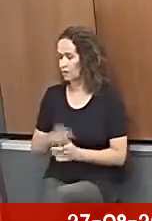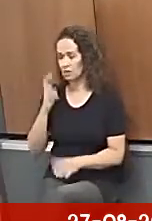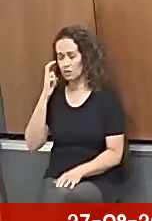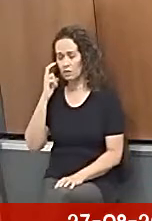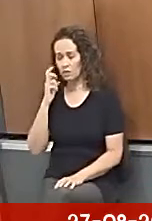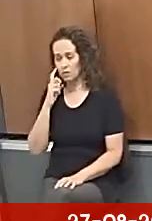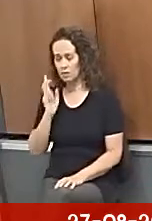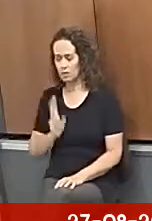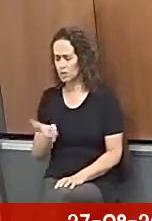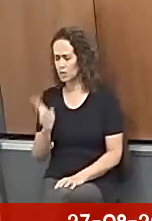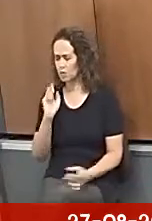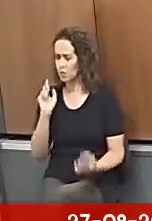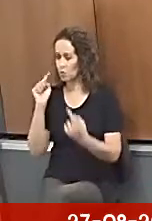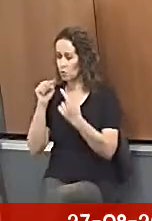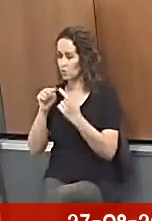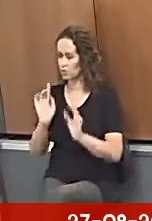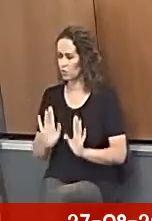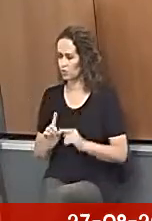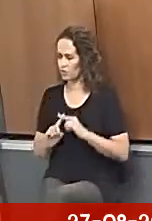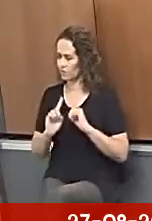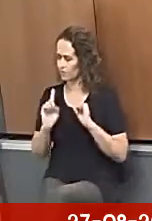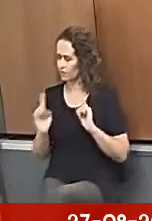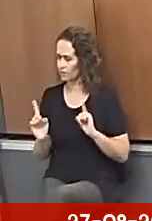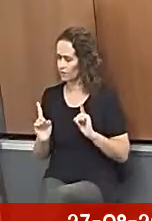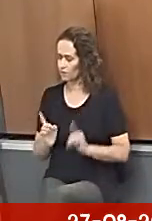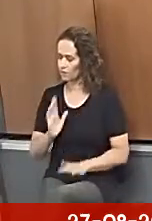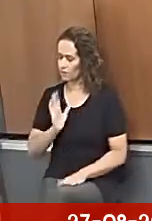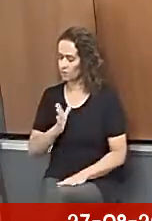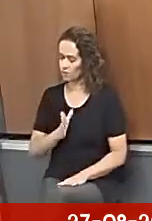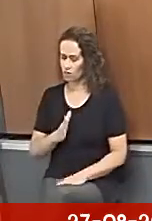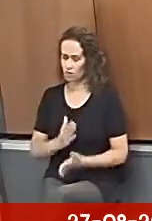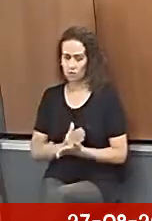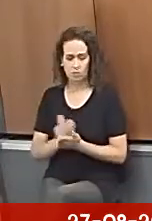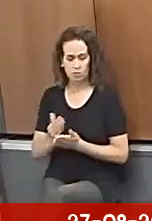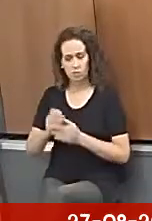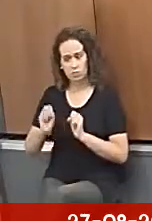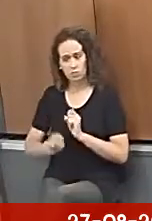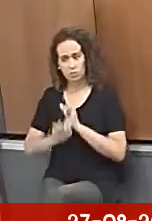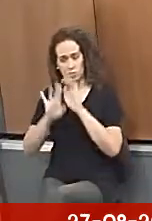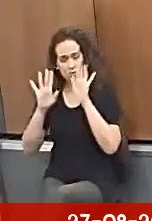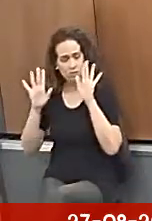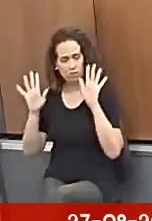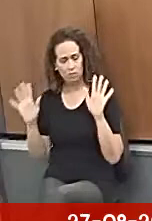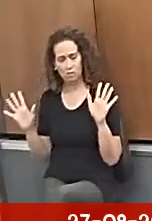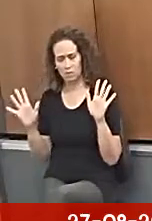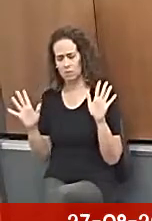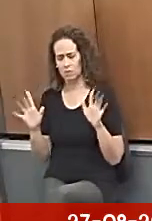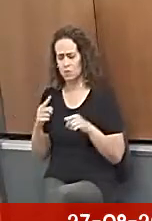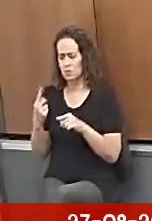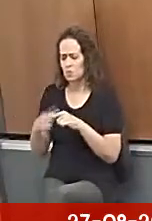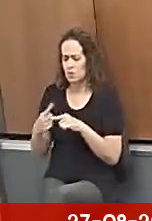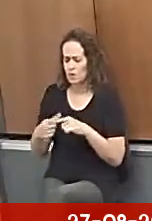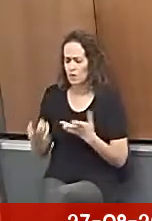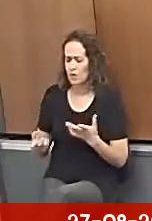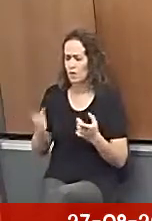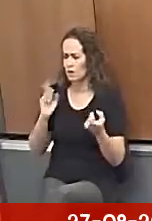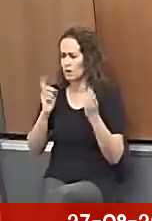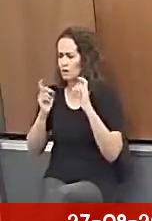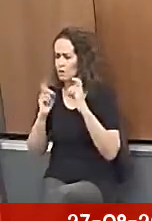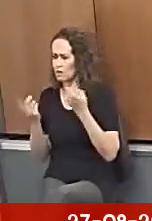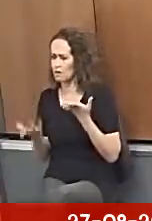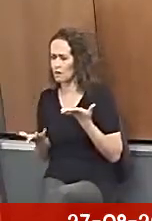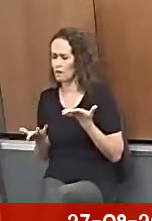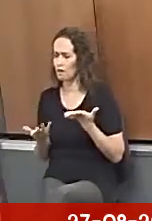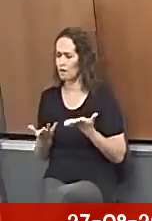objetivo nas suas falas mas depois do autor já ter esclarecido a razão da sua da reunião da solicitação do requerimento da